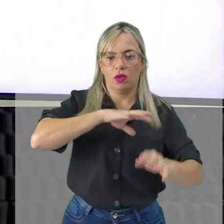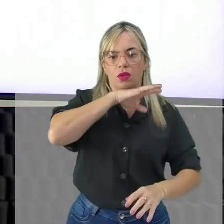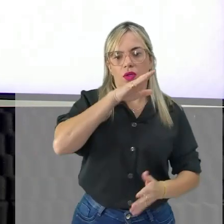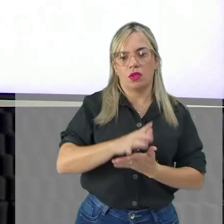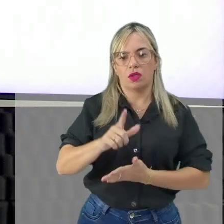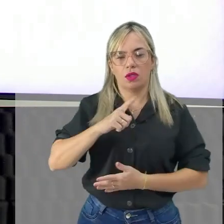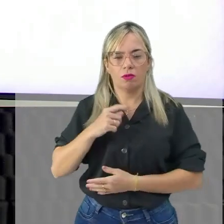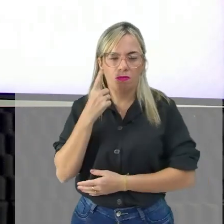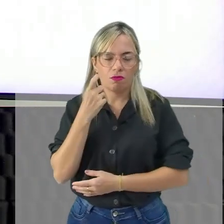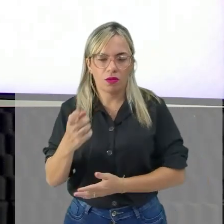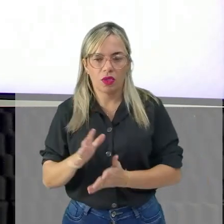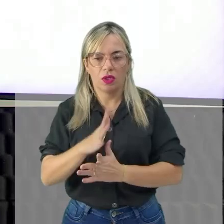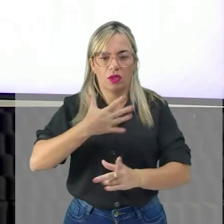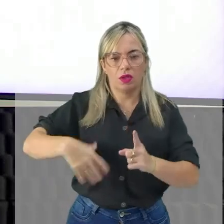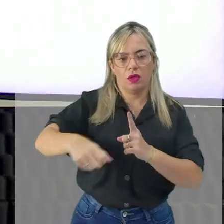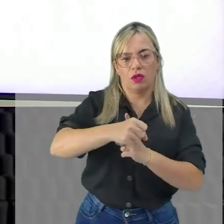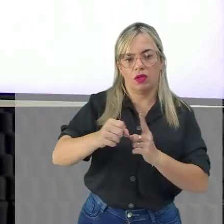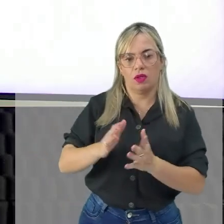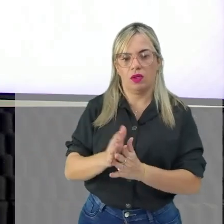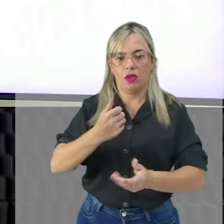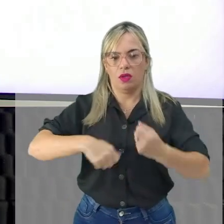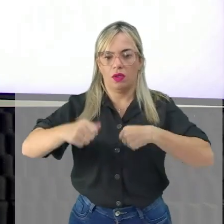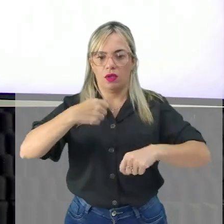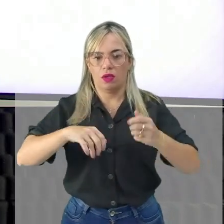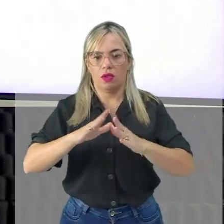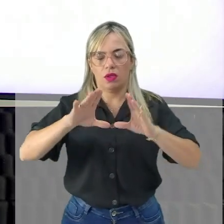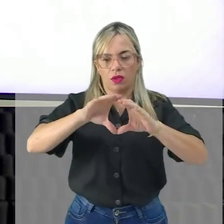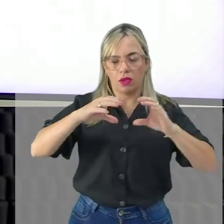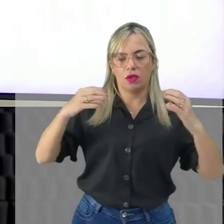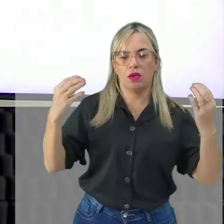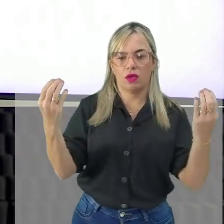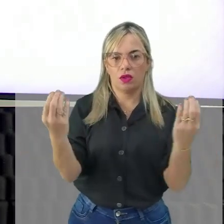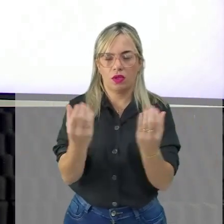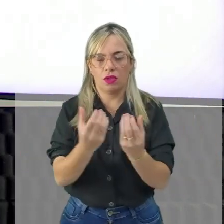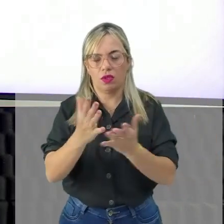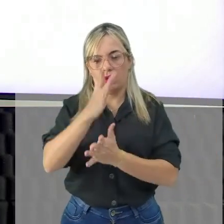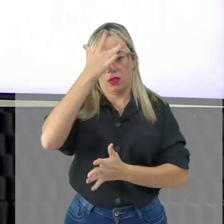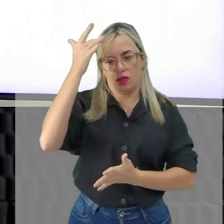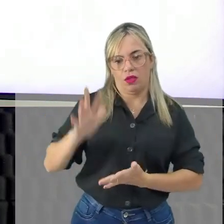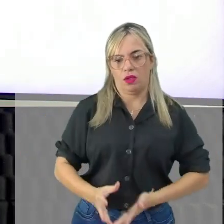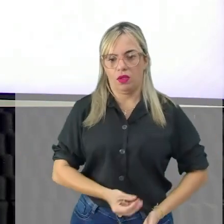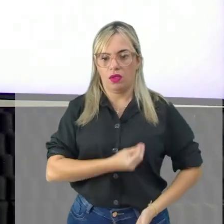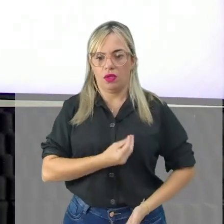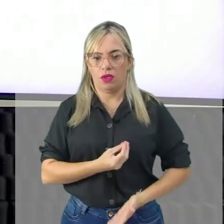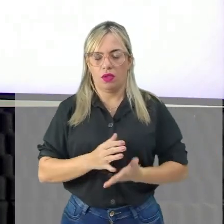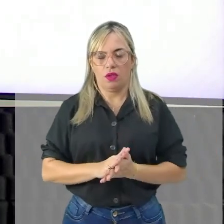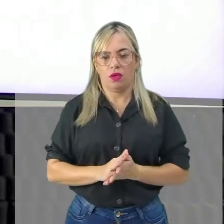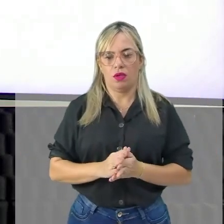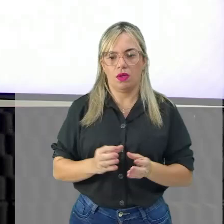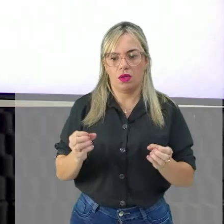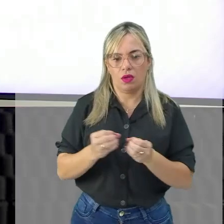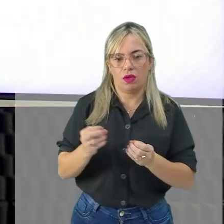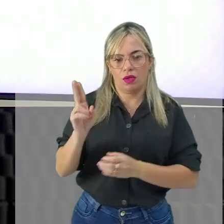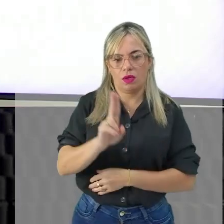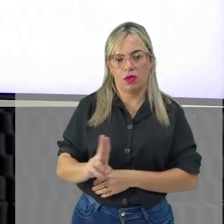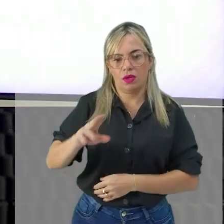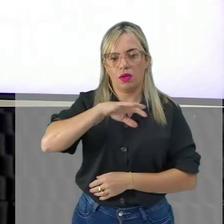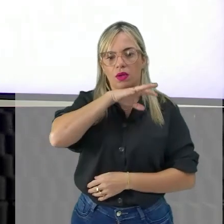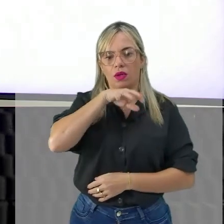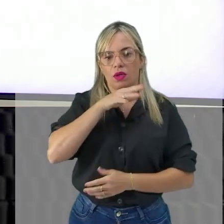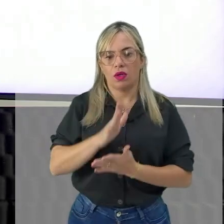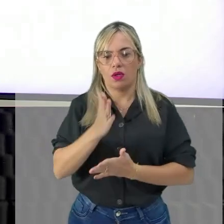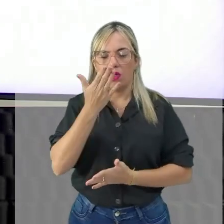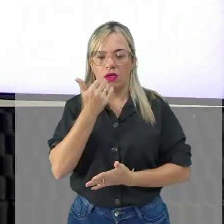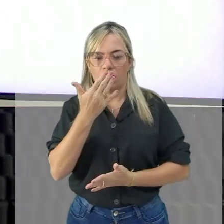comunidades ribeirinhas utilizam o animal como fonte de alimento e de renda com a venda clandestina, né? Porque isso aqui é um animal